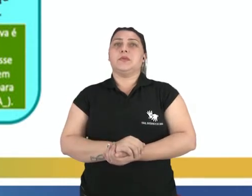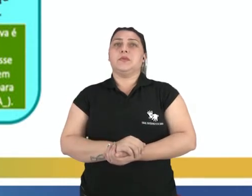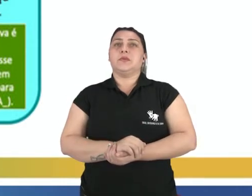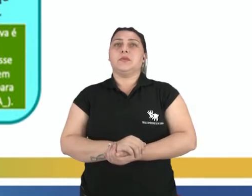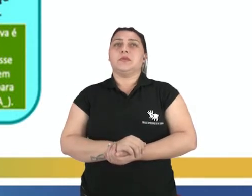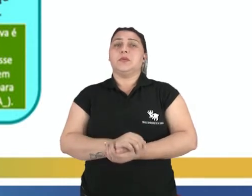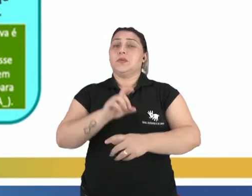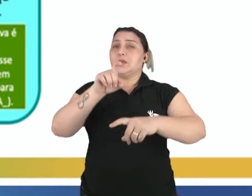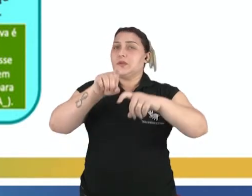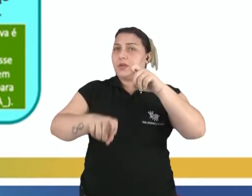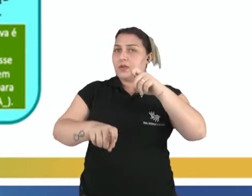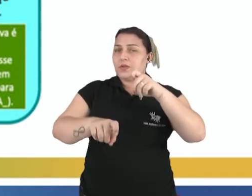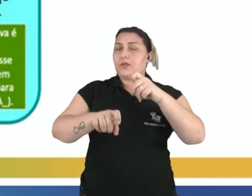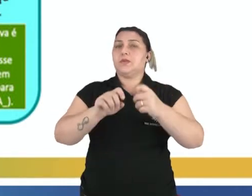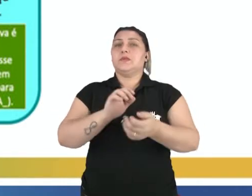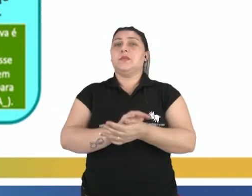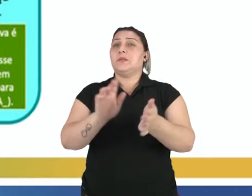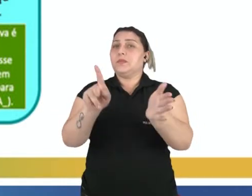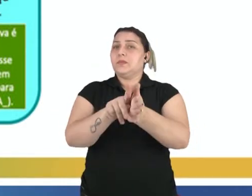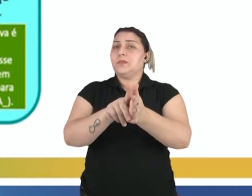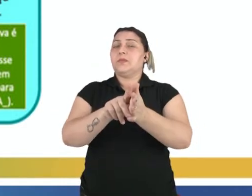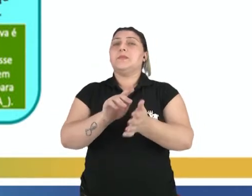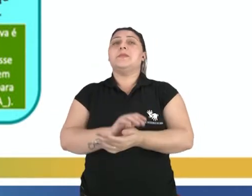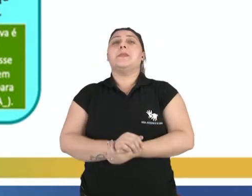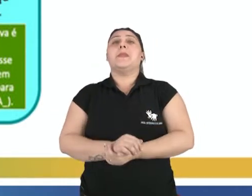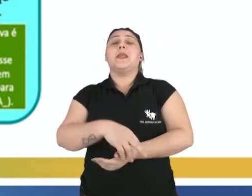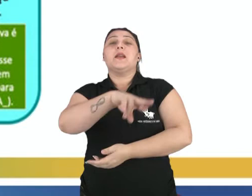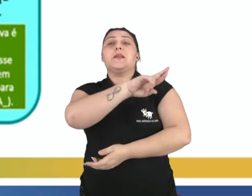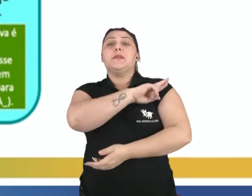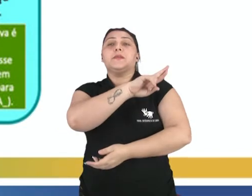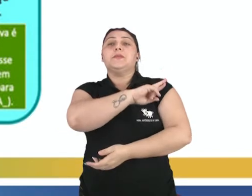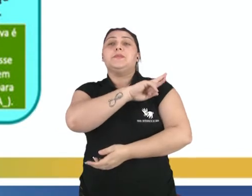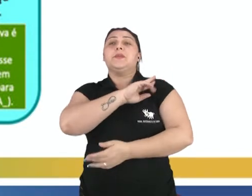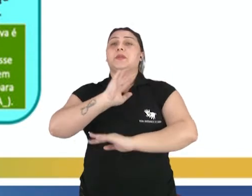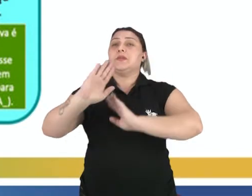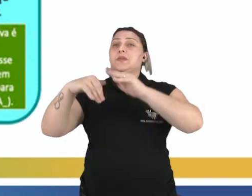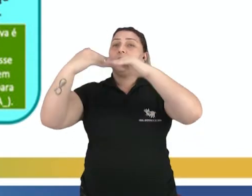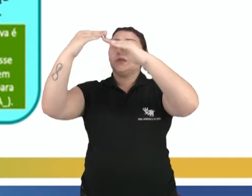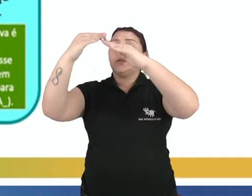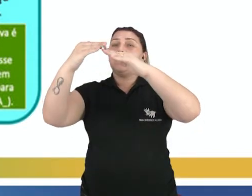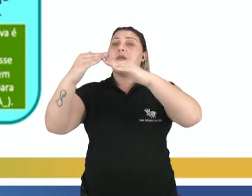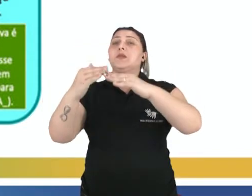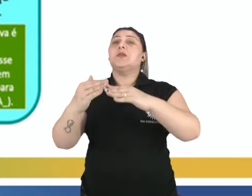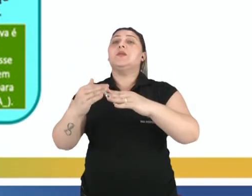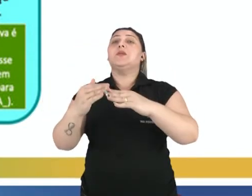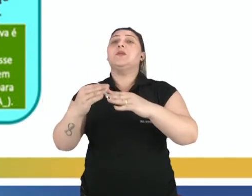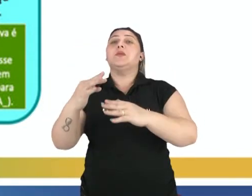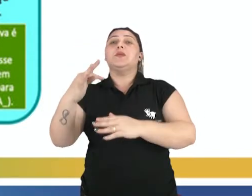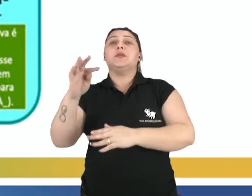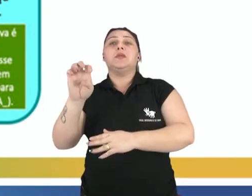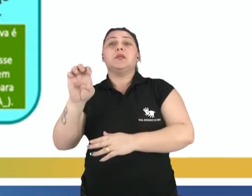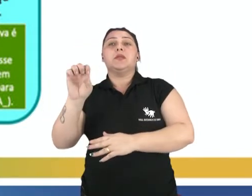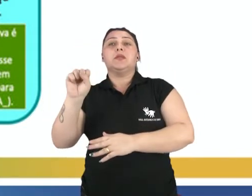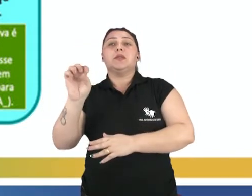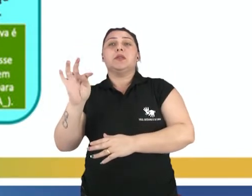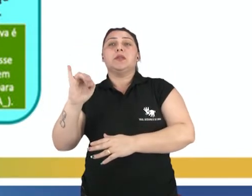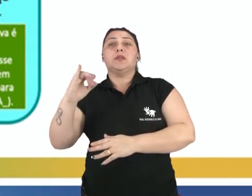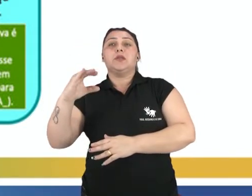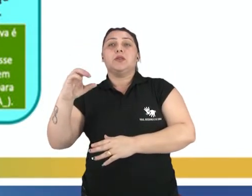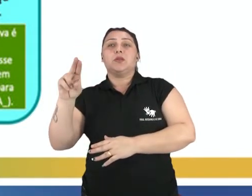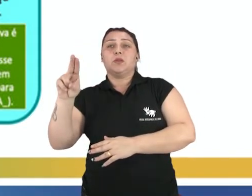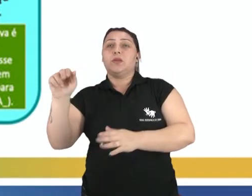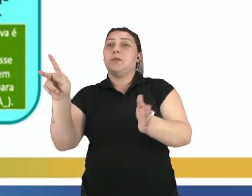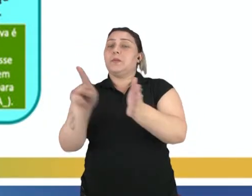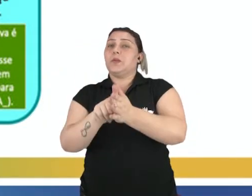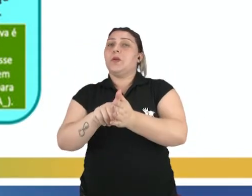cromossomos sexuais, ele está lá nos cromossomos sexuais, e ele é responsável pelo desenvolvimento dos testículos, por exemplo. Então, ela é uma herança